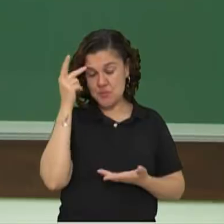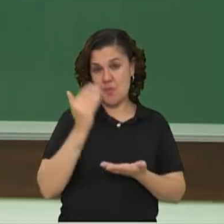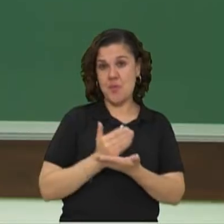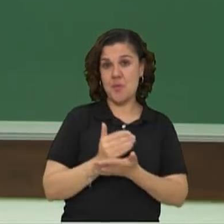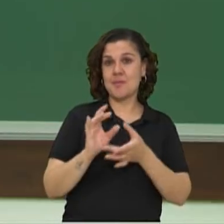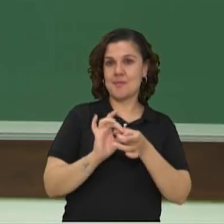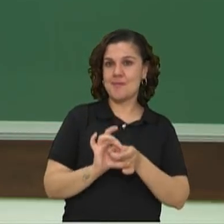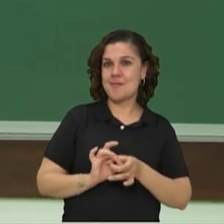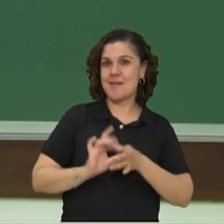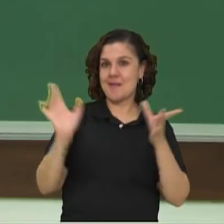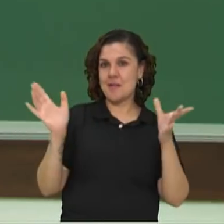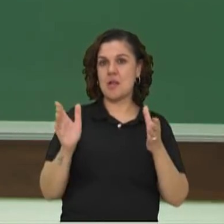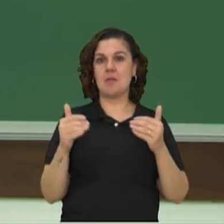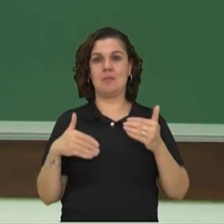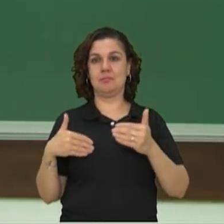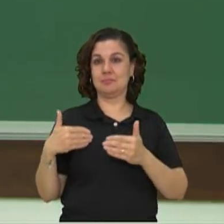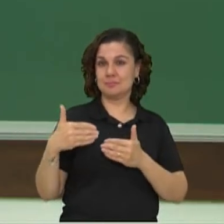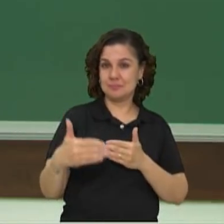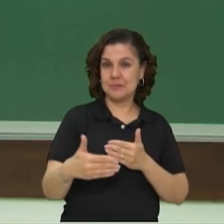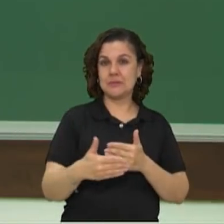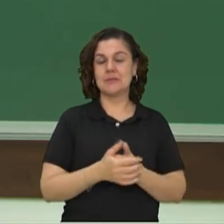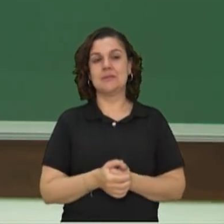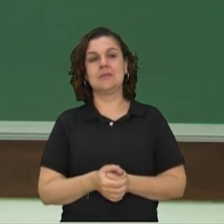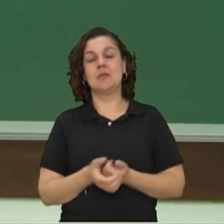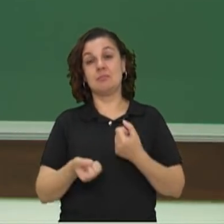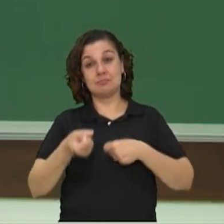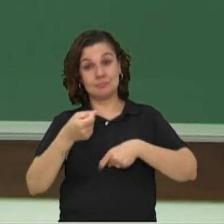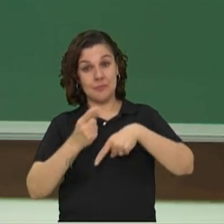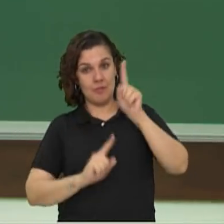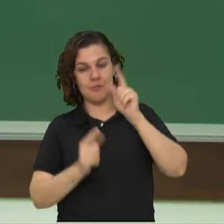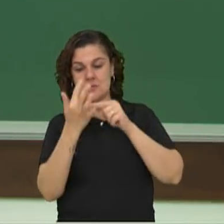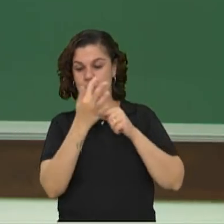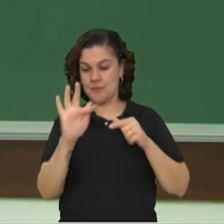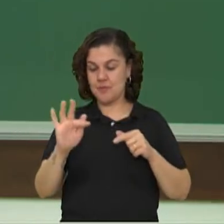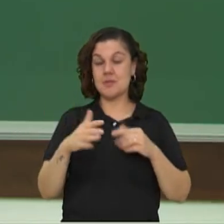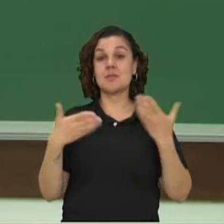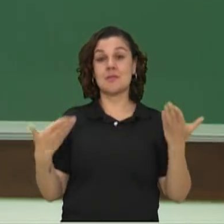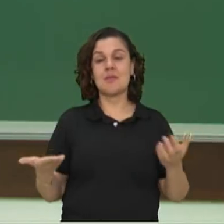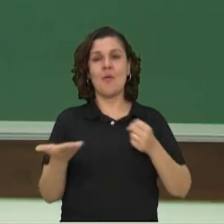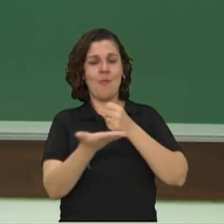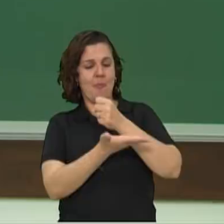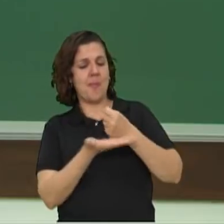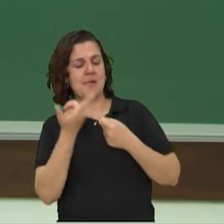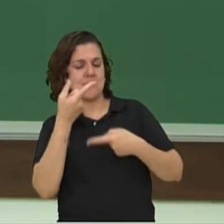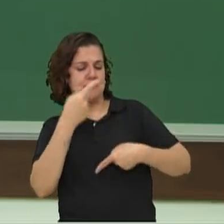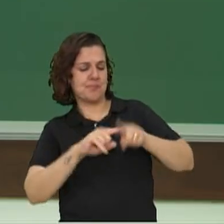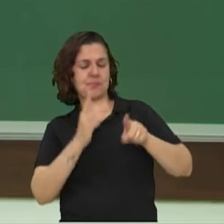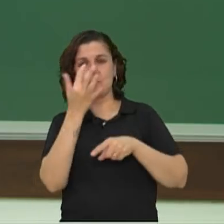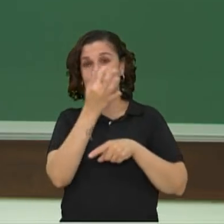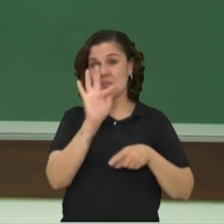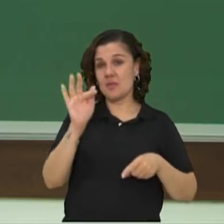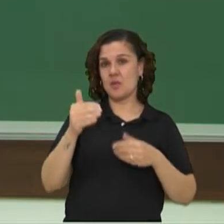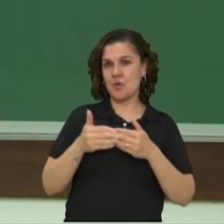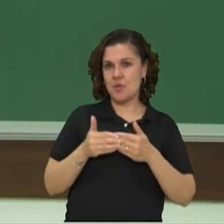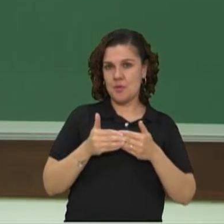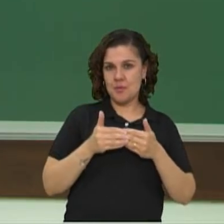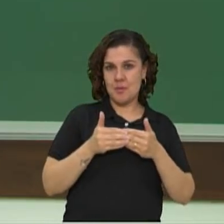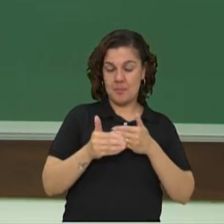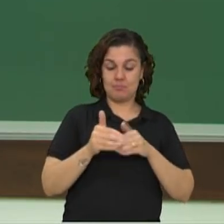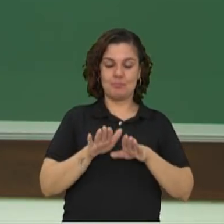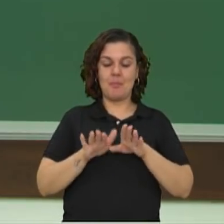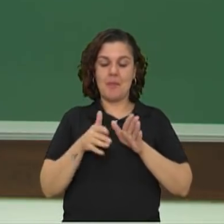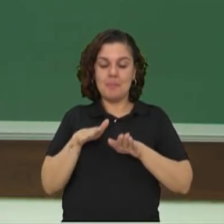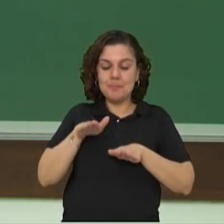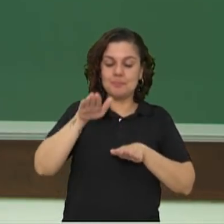liberdade, buscar a liberdade da Revolução Francesa. E basicamente a Revolução Francesa foi o que deu basicamente o passo